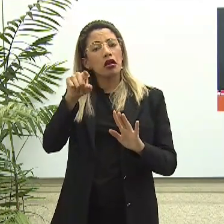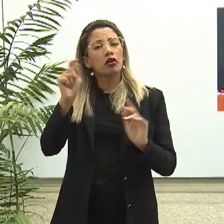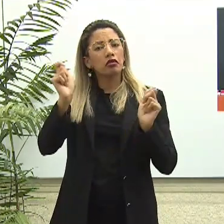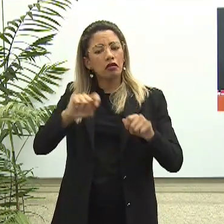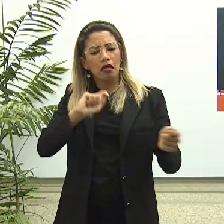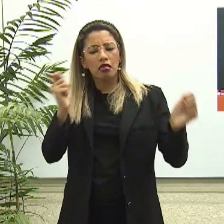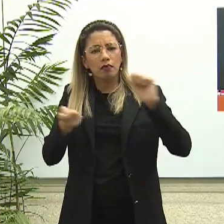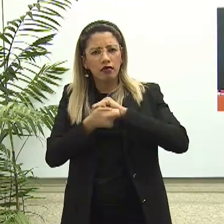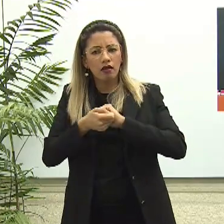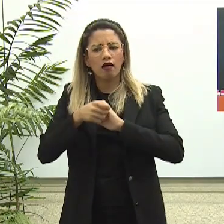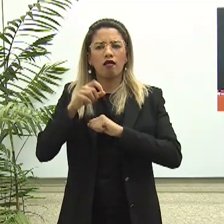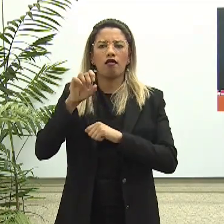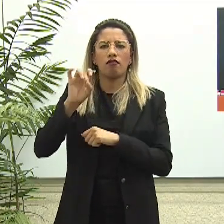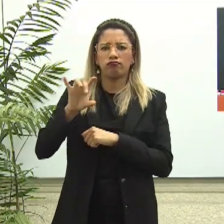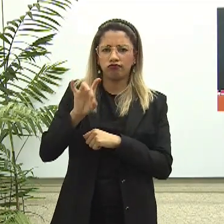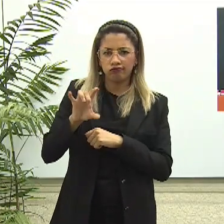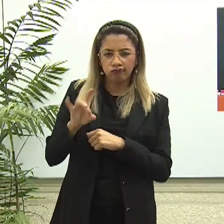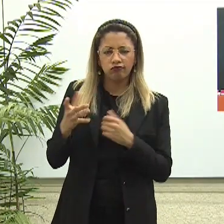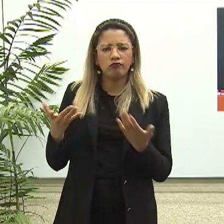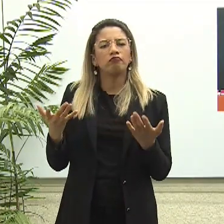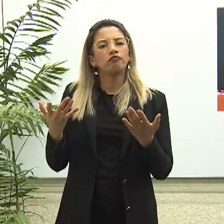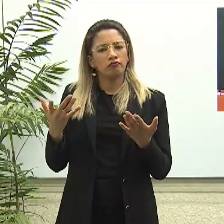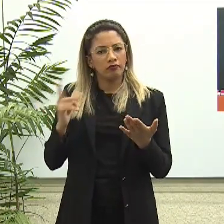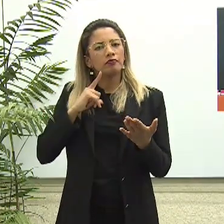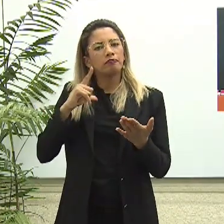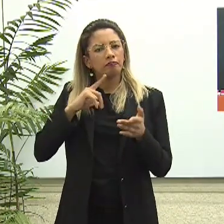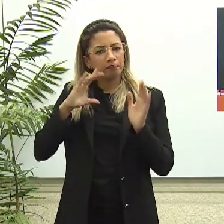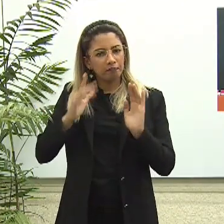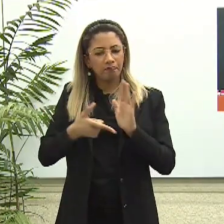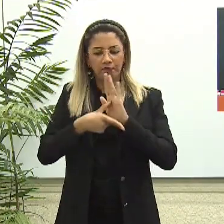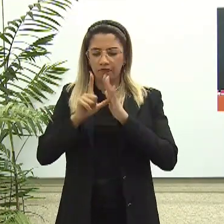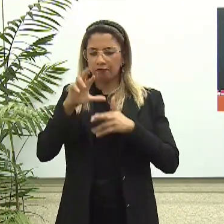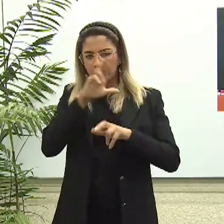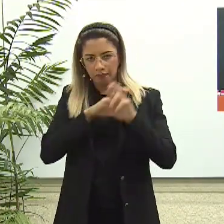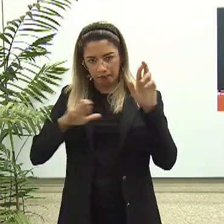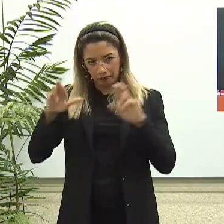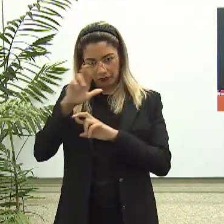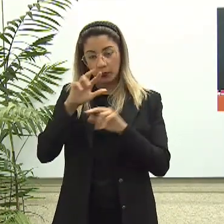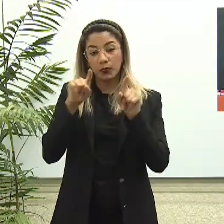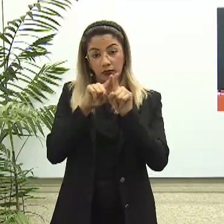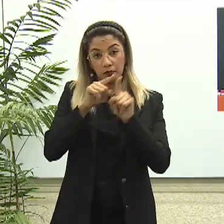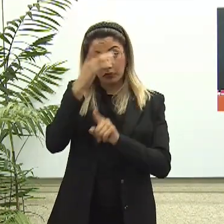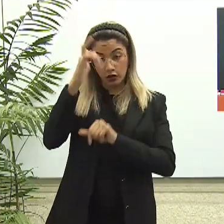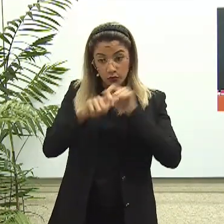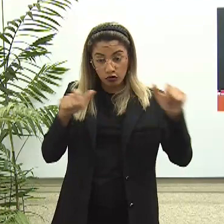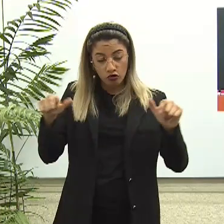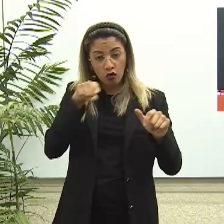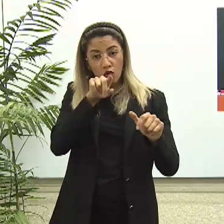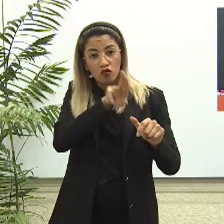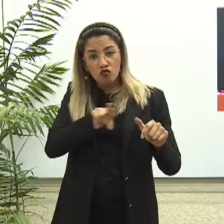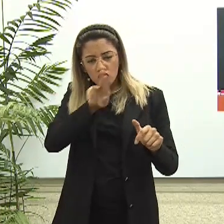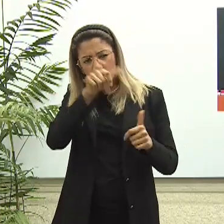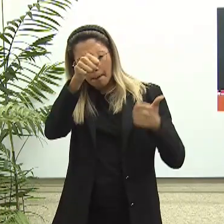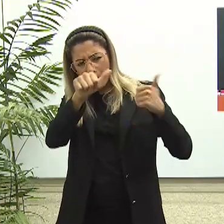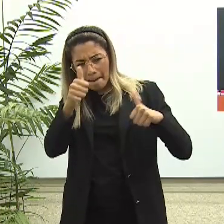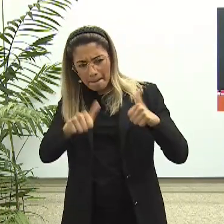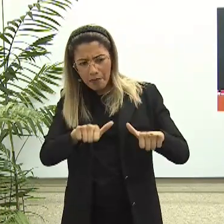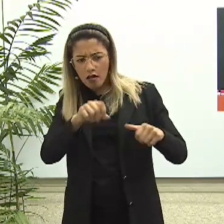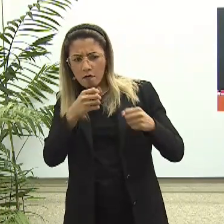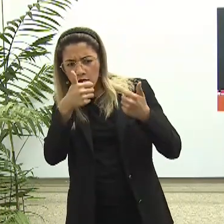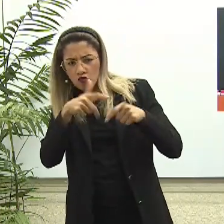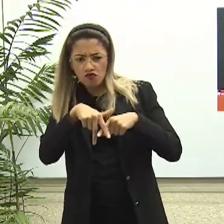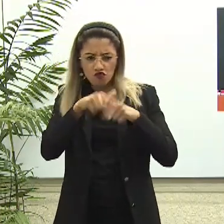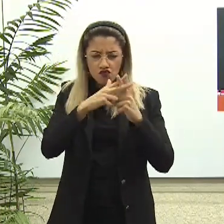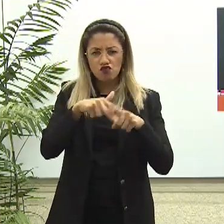ponderada ela é eh verificada ela ela tem feedbacks de seres humanos Mas a essa